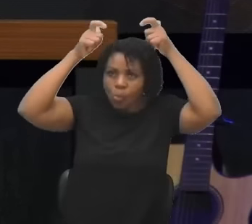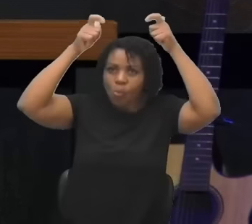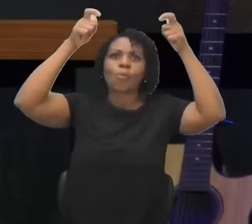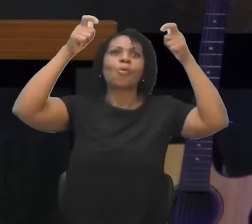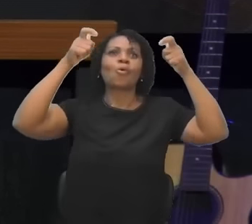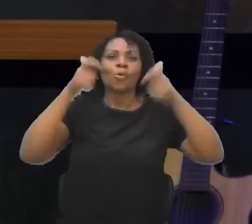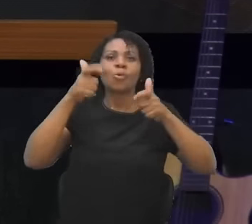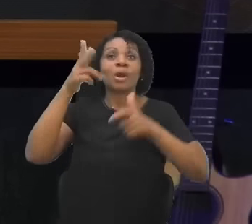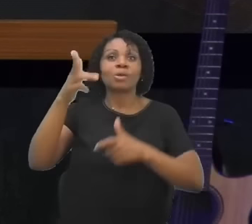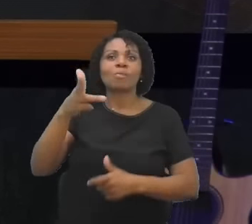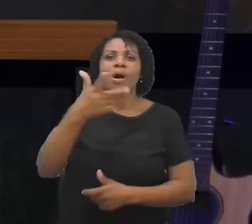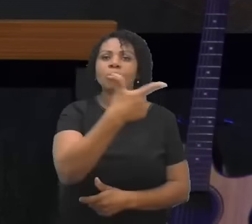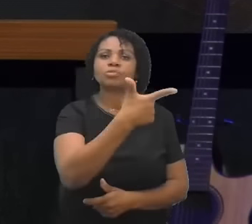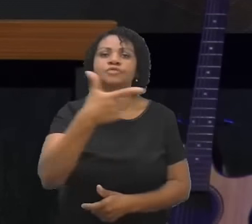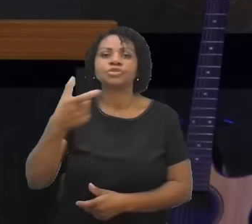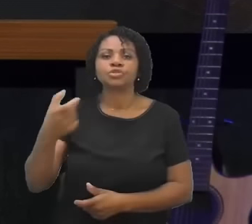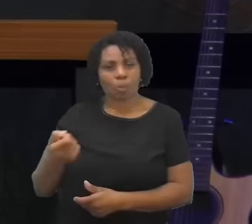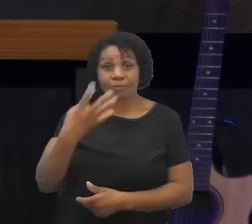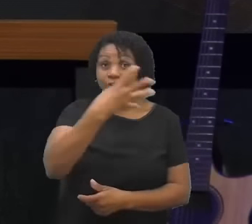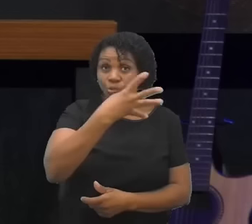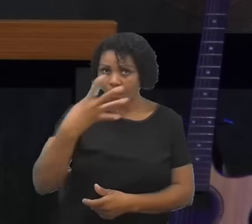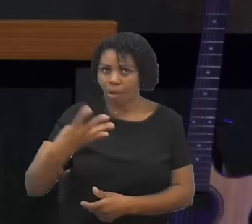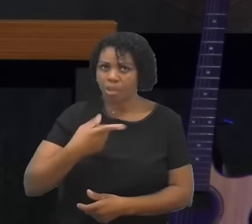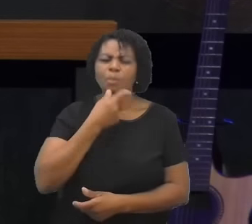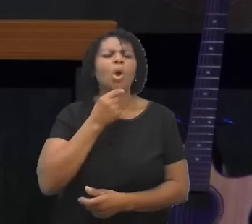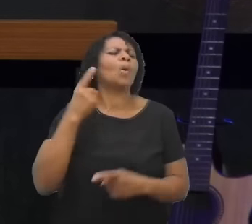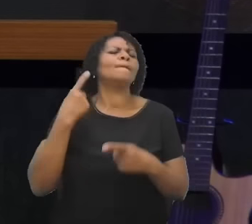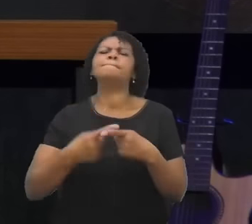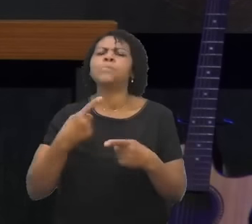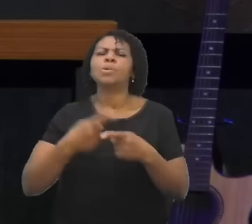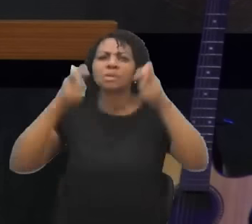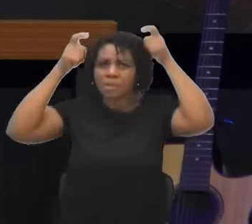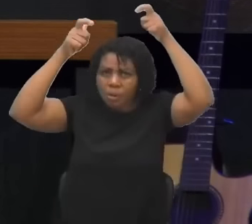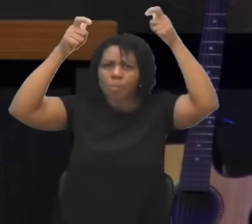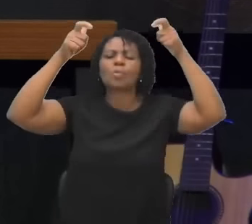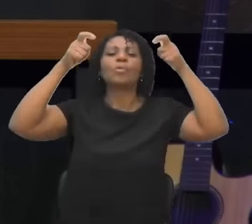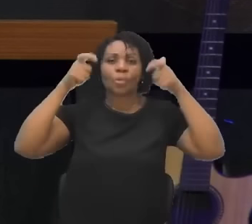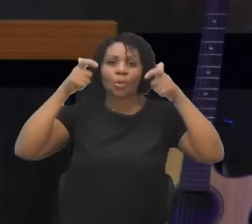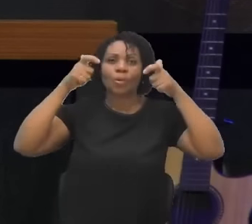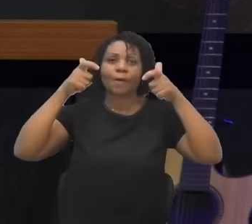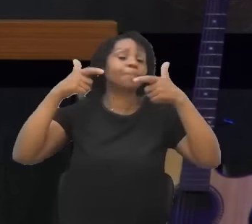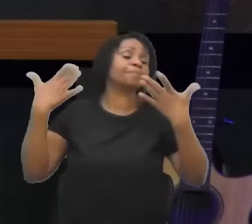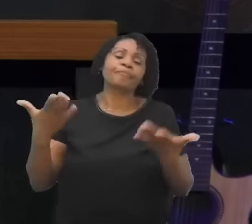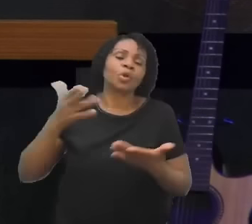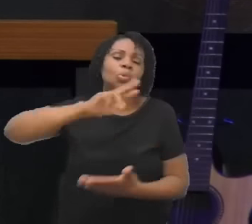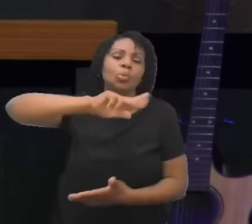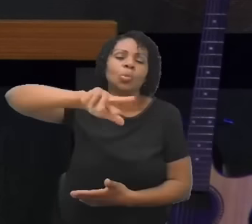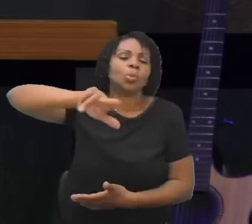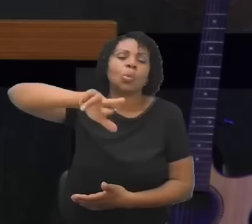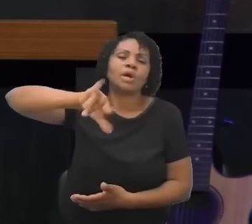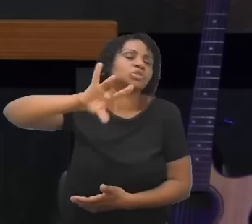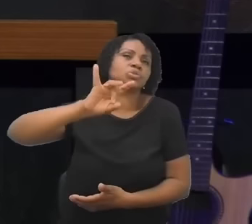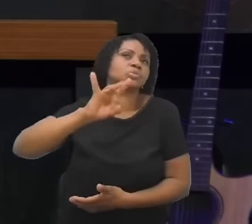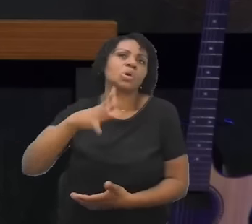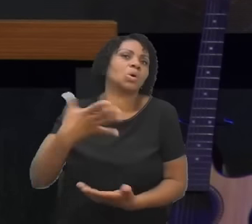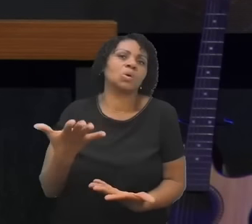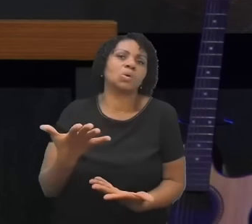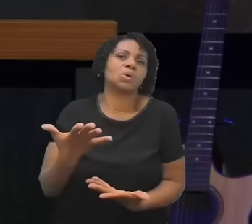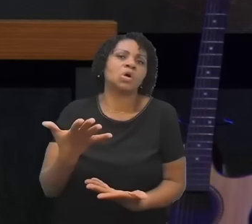os 24 anciãos. Que coroa? Por que coroa? Porque coroa, você coroa, não é só uma questão